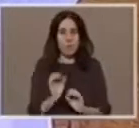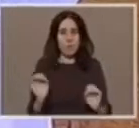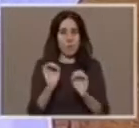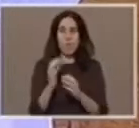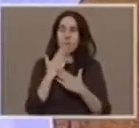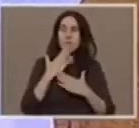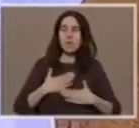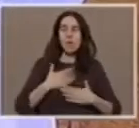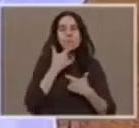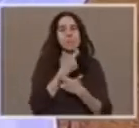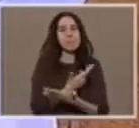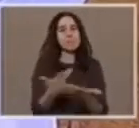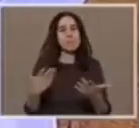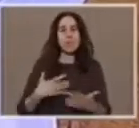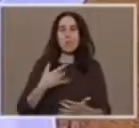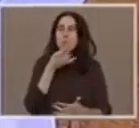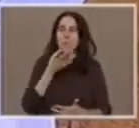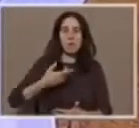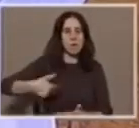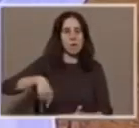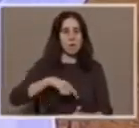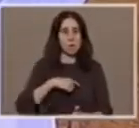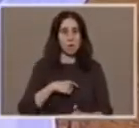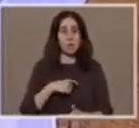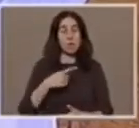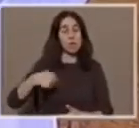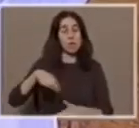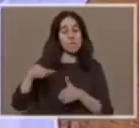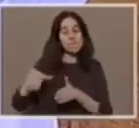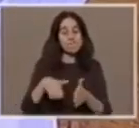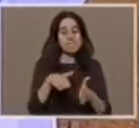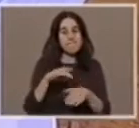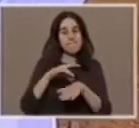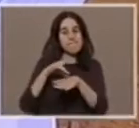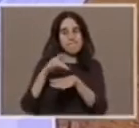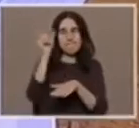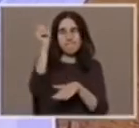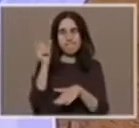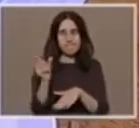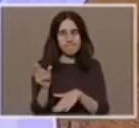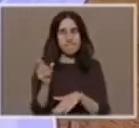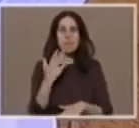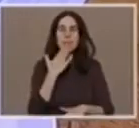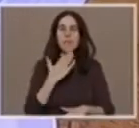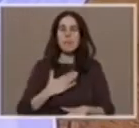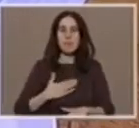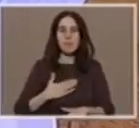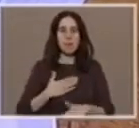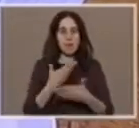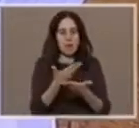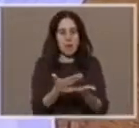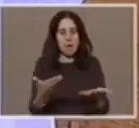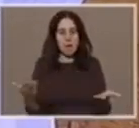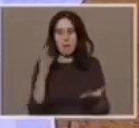nós a vossa misericórdia, para que, conduzidos por vós, usemos de tal modo os bens